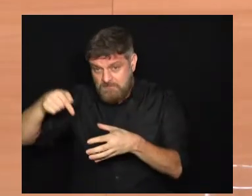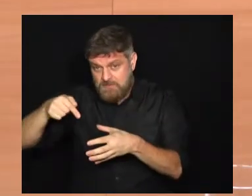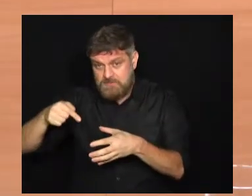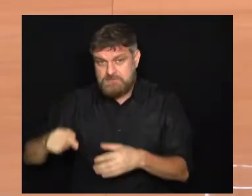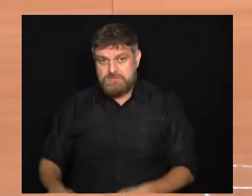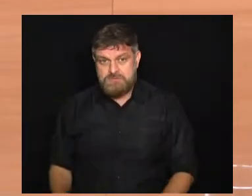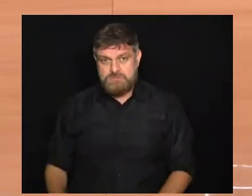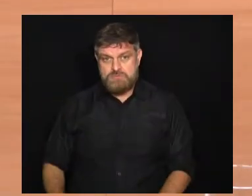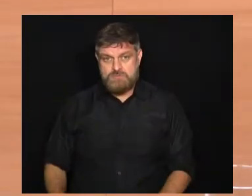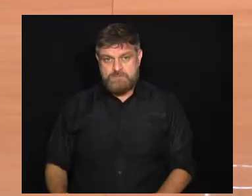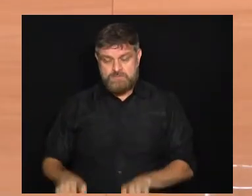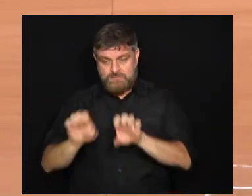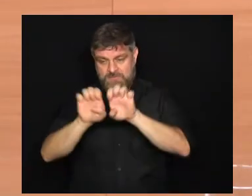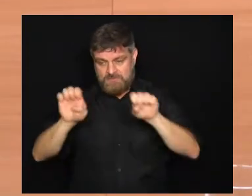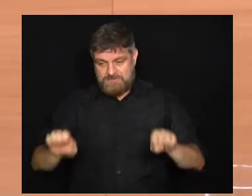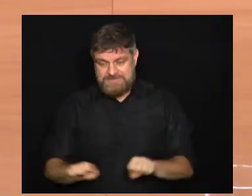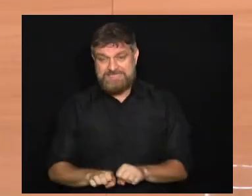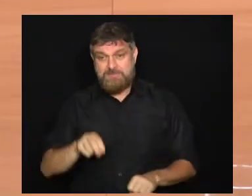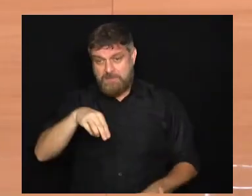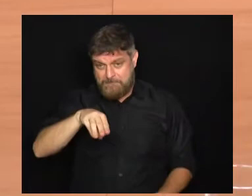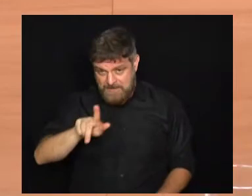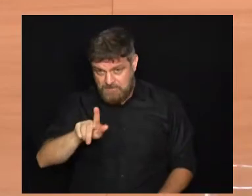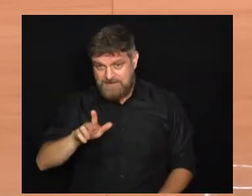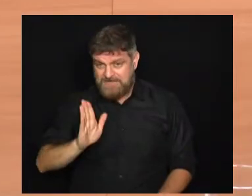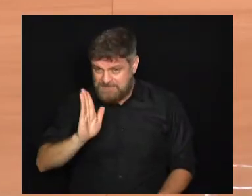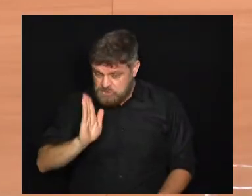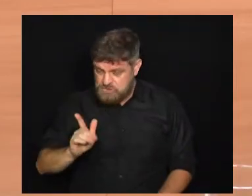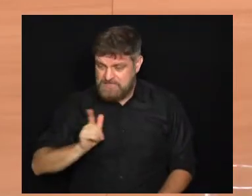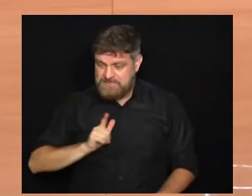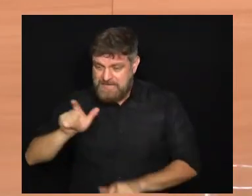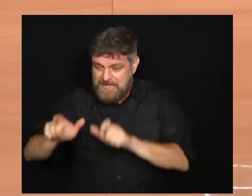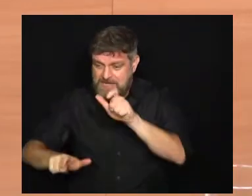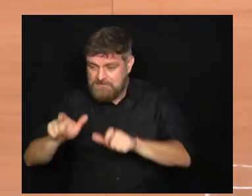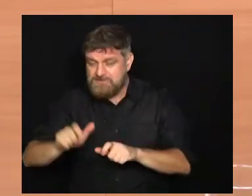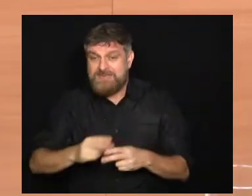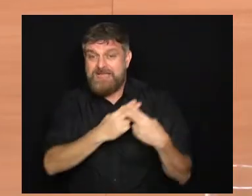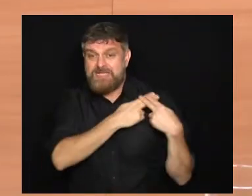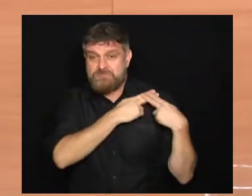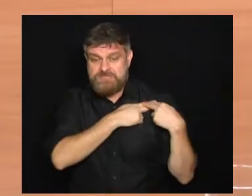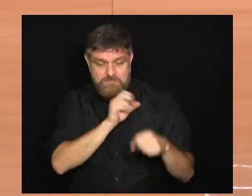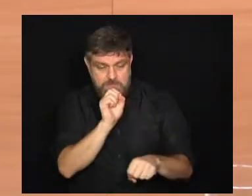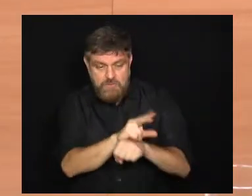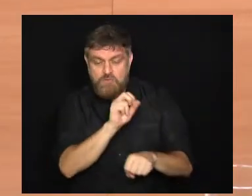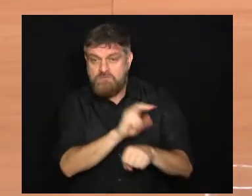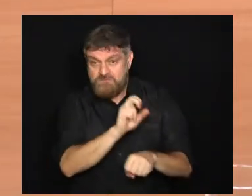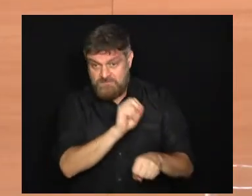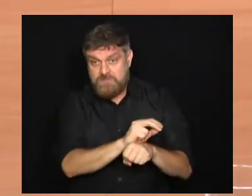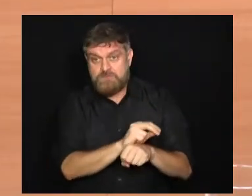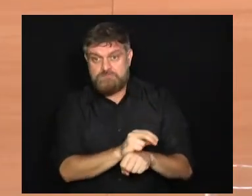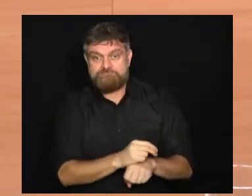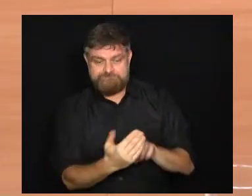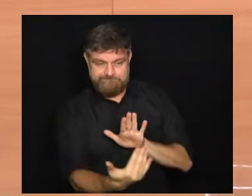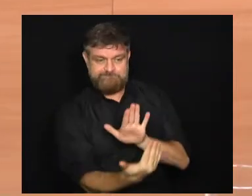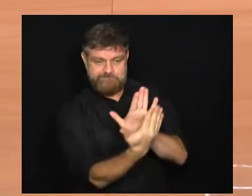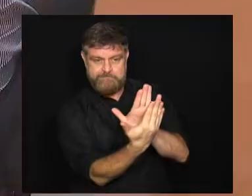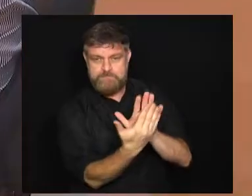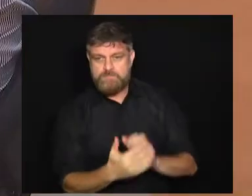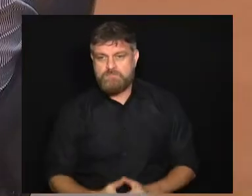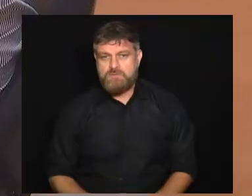próprio comitê, do nosso próprio pessoal da arbovirose, dentro da rede.